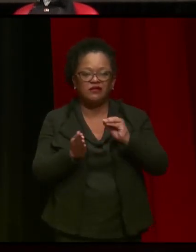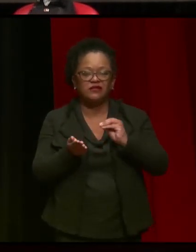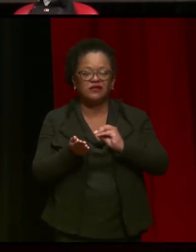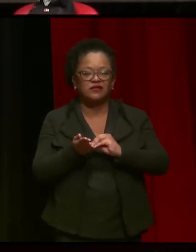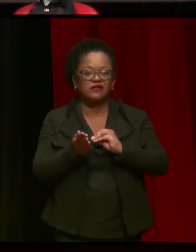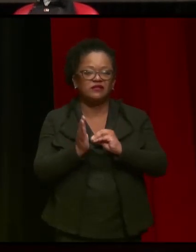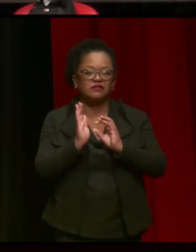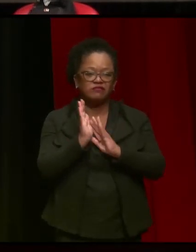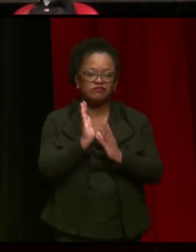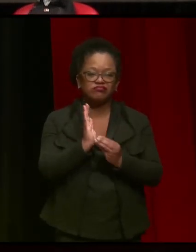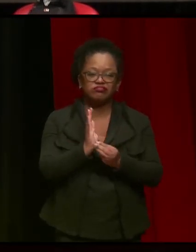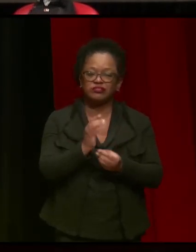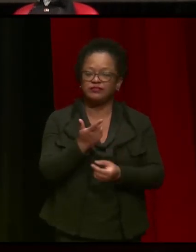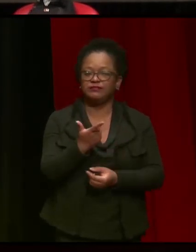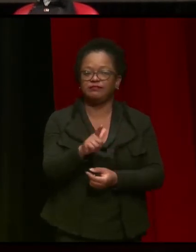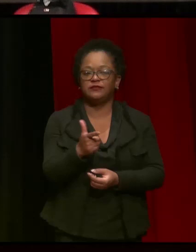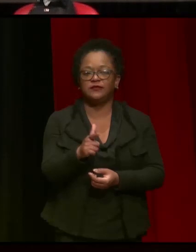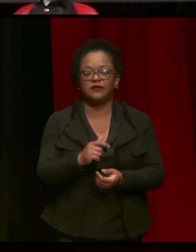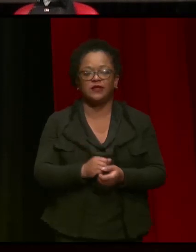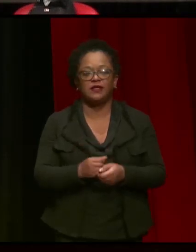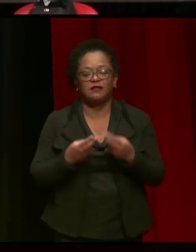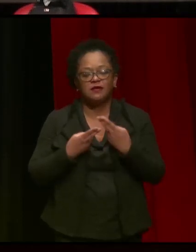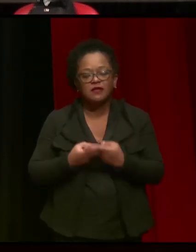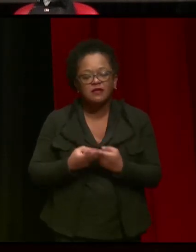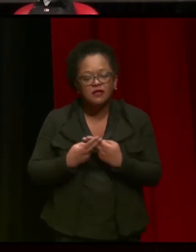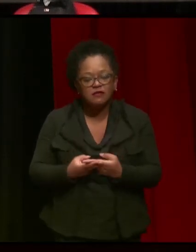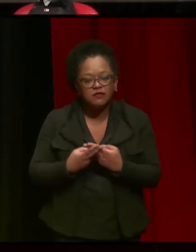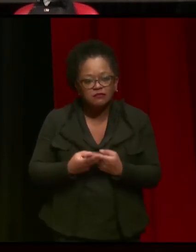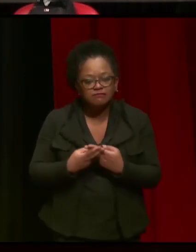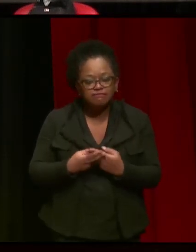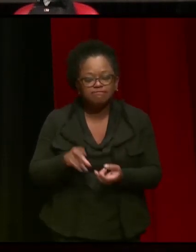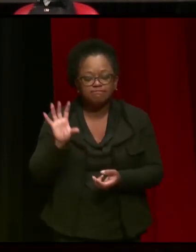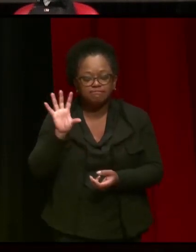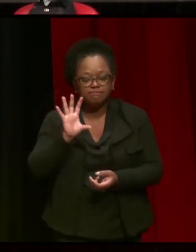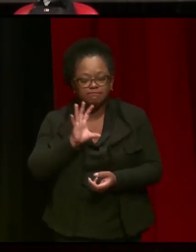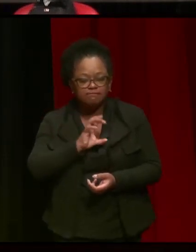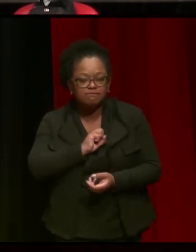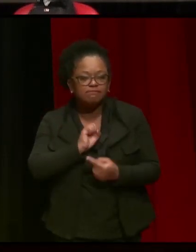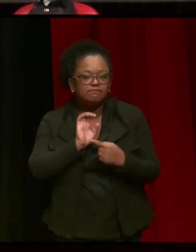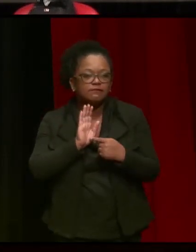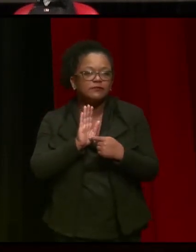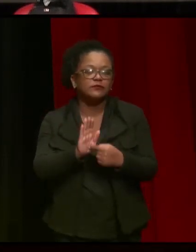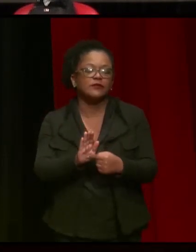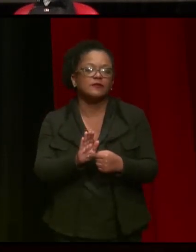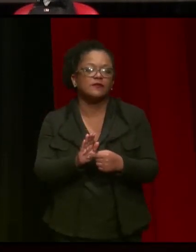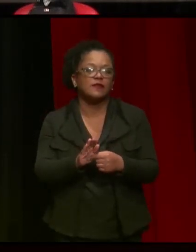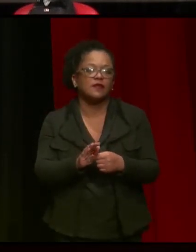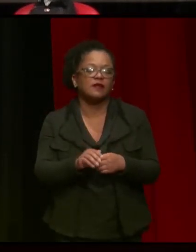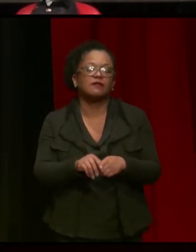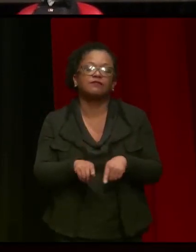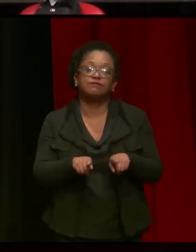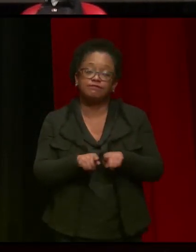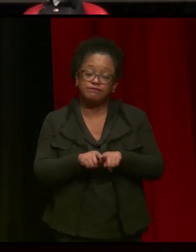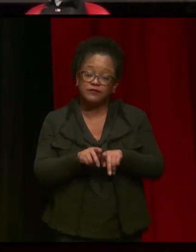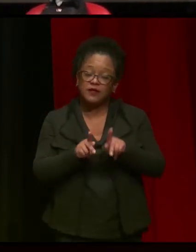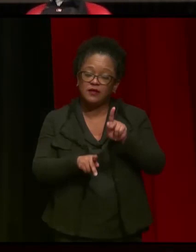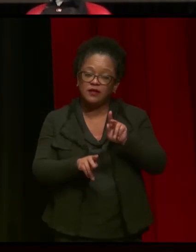paciência. A igreja não tem paciência. Pastor, às vezes, pastor pode ser uma benção, pode ser um problemão também,